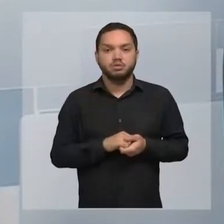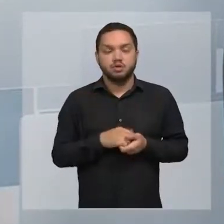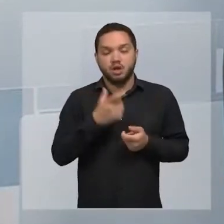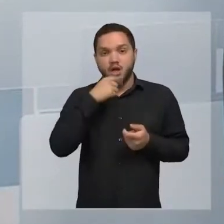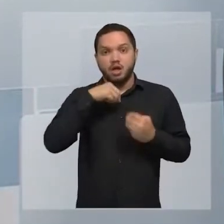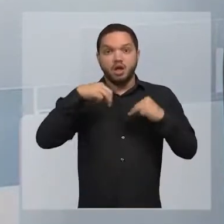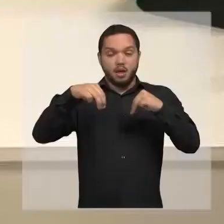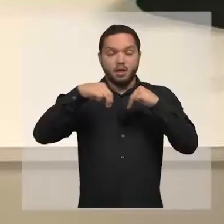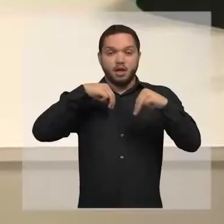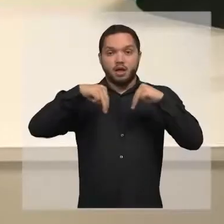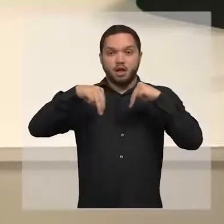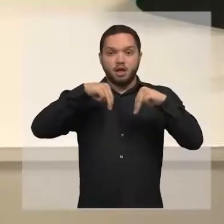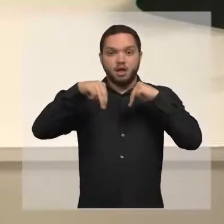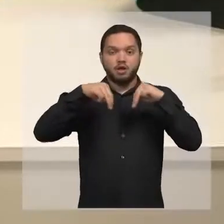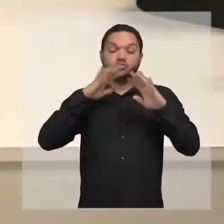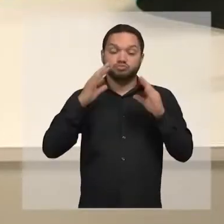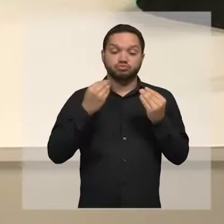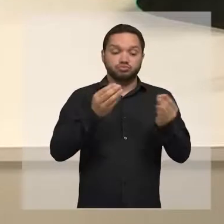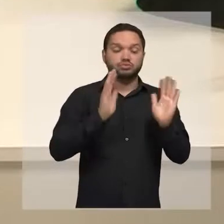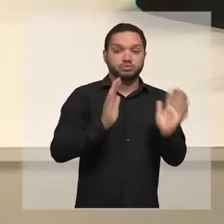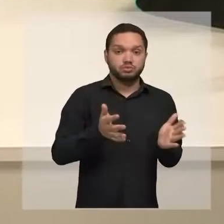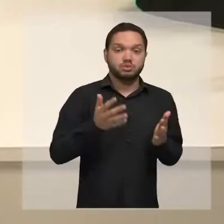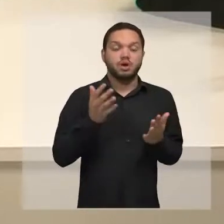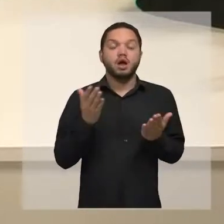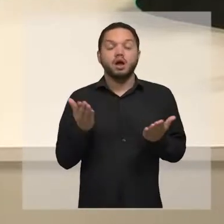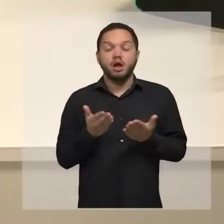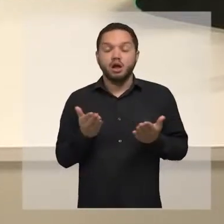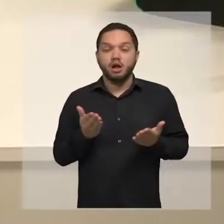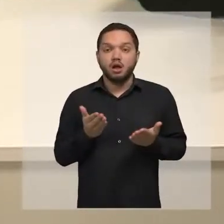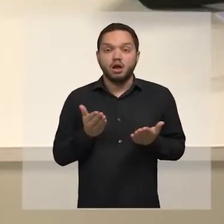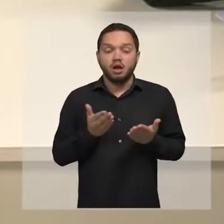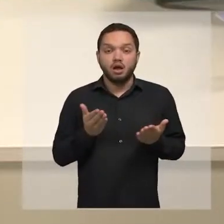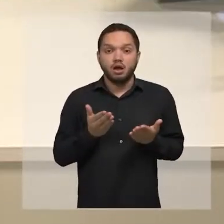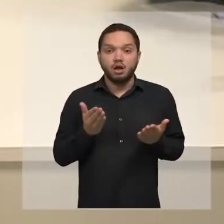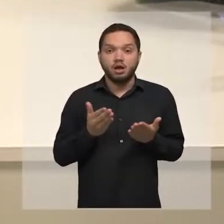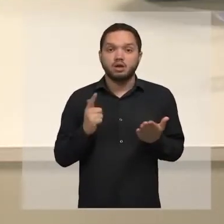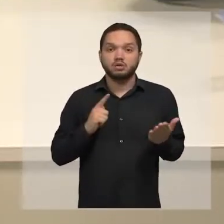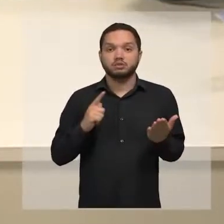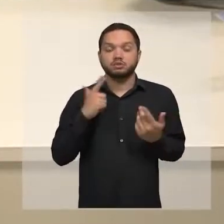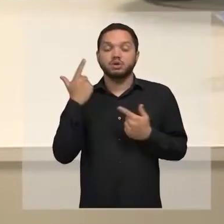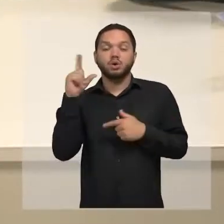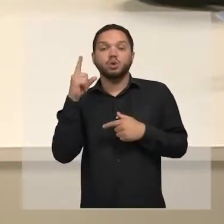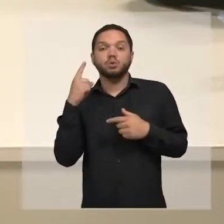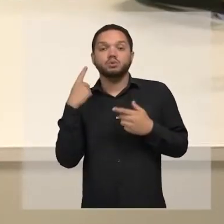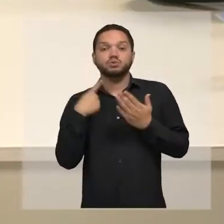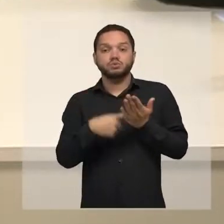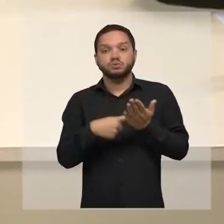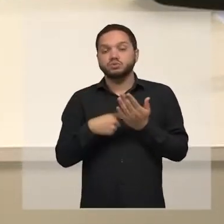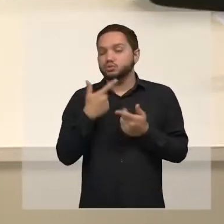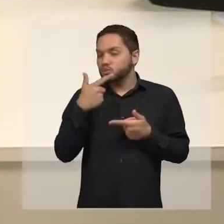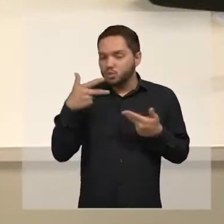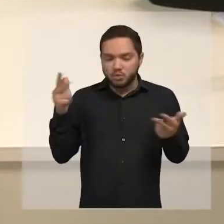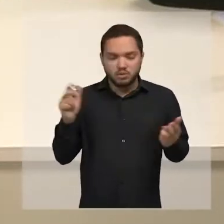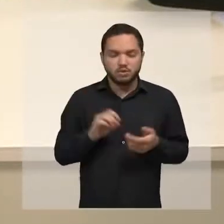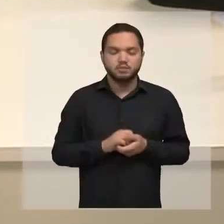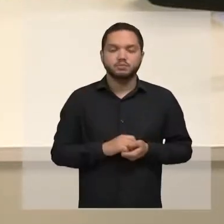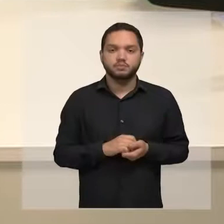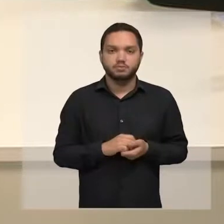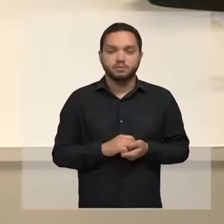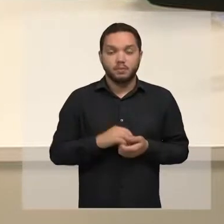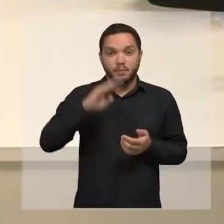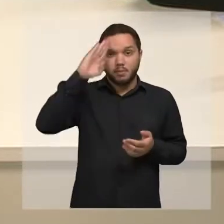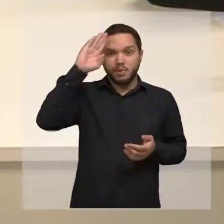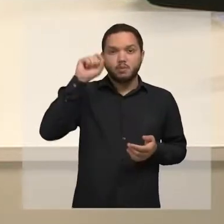vai ser mais ministério? Quem tem ministério fica com o que já recebeu, agora já vai, já é outra articulação, outro